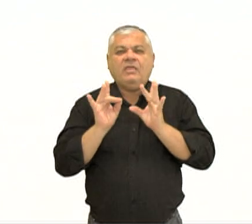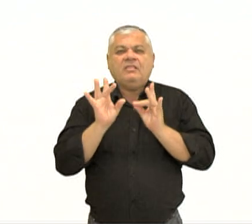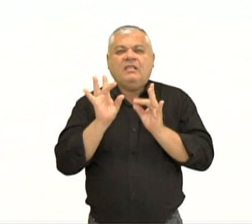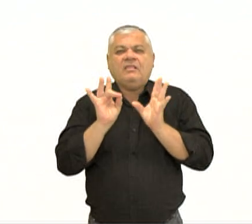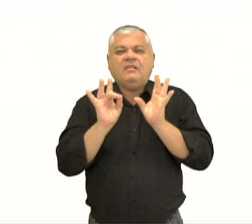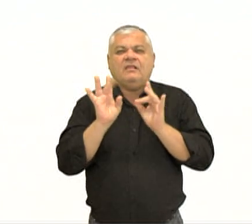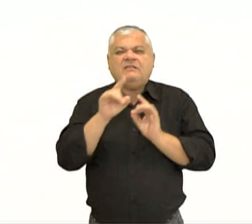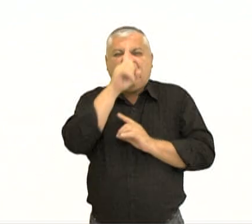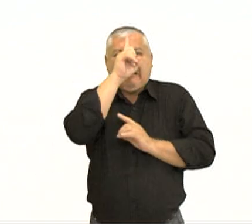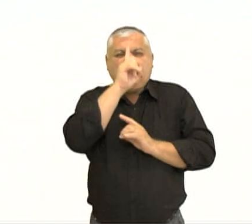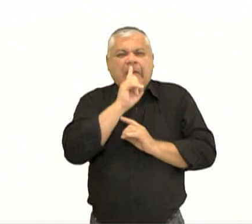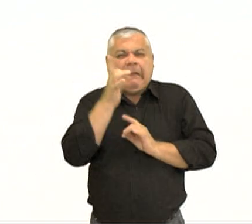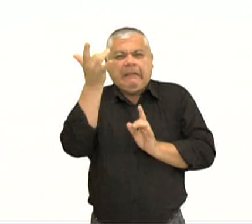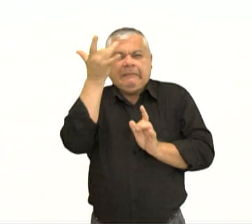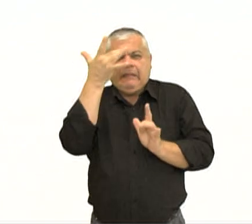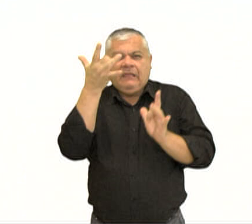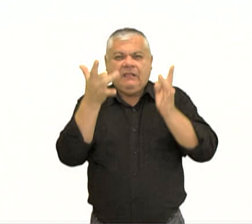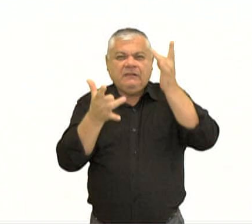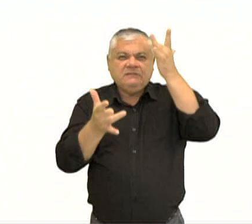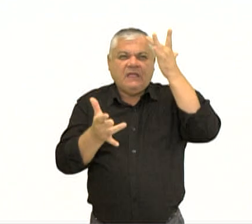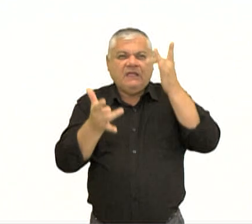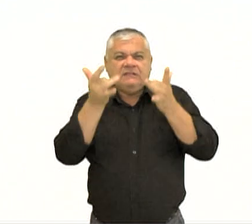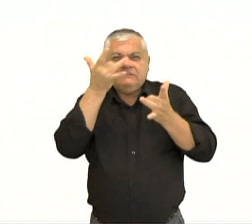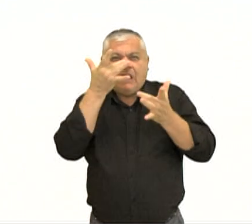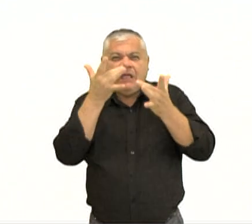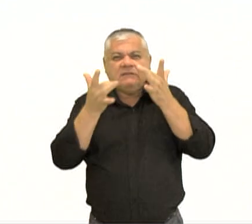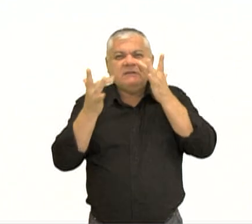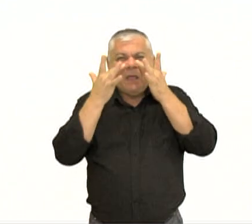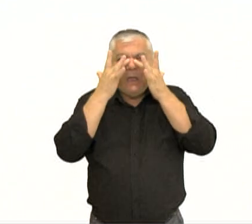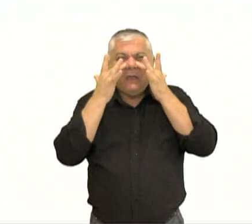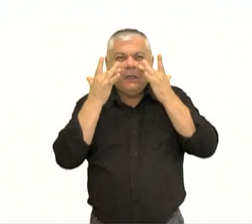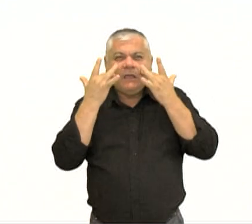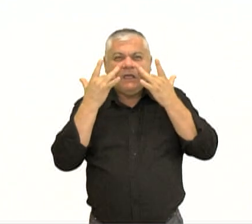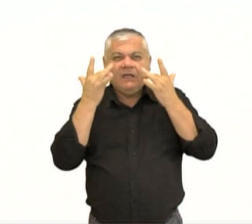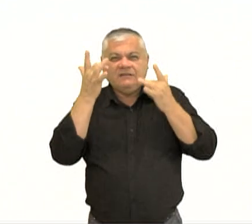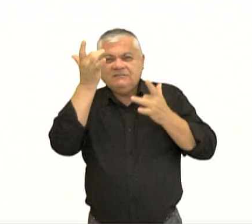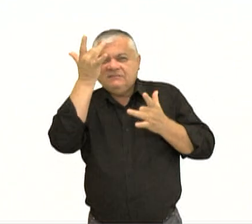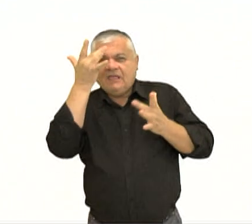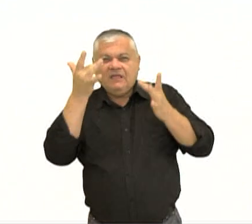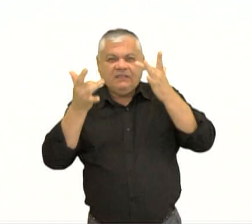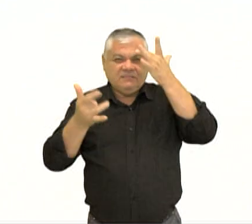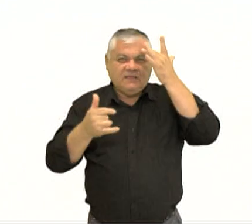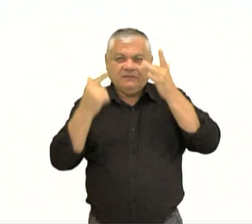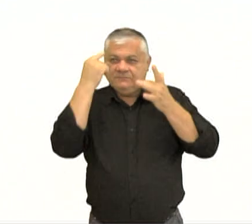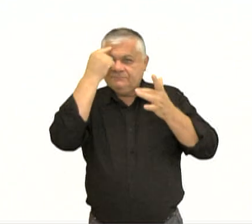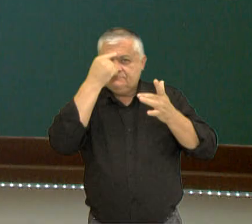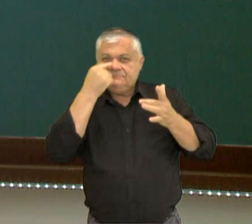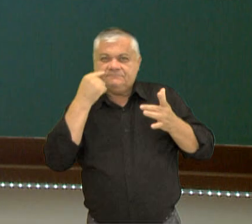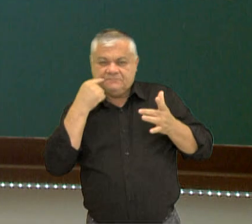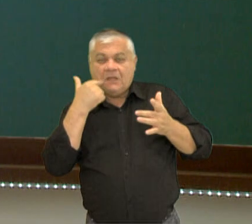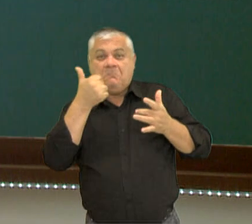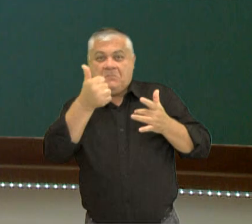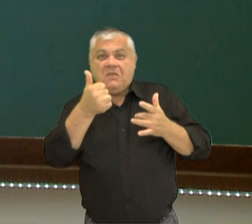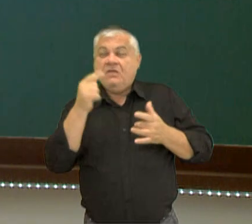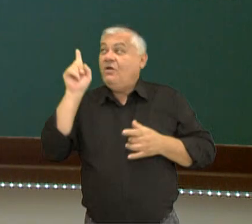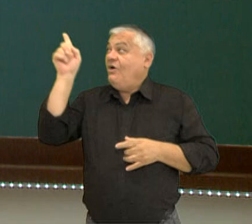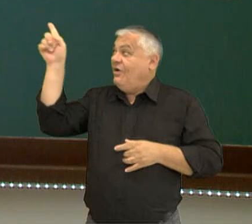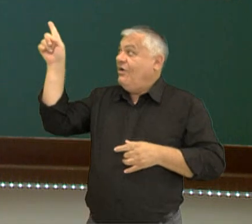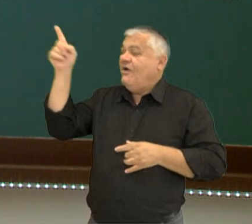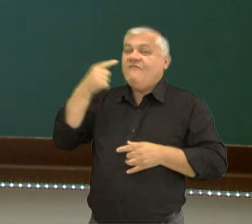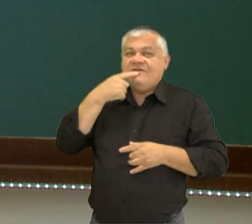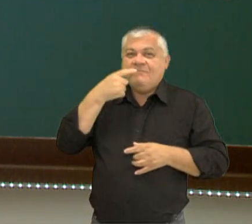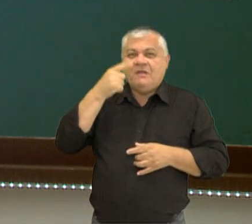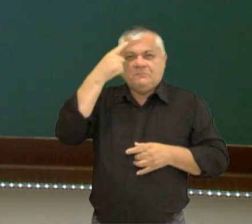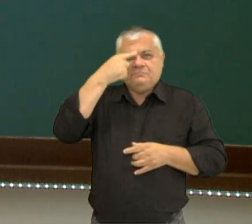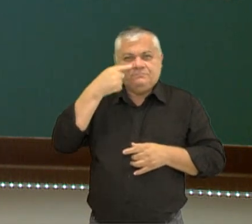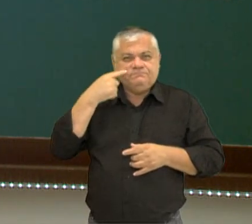nessas regiões, como a gente vê aqui na imagem. Então, deste lado, as cavidades estão livres, né? E desse lado